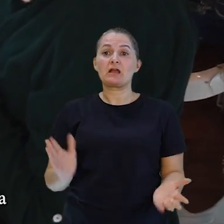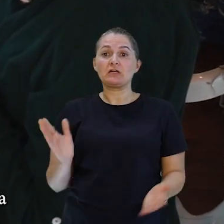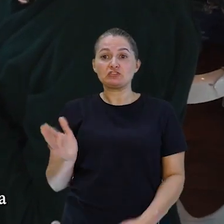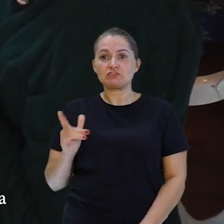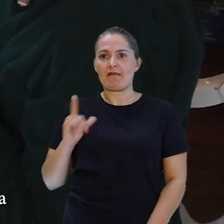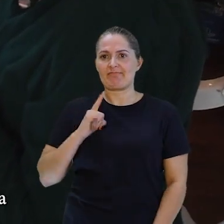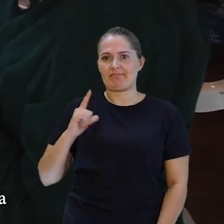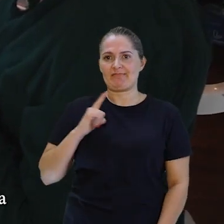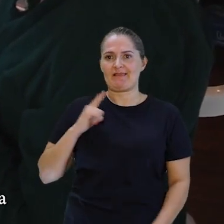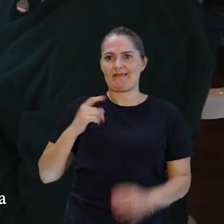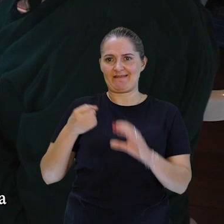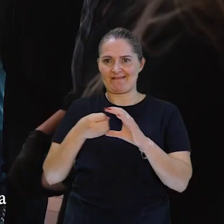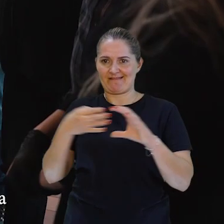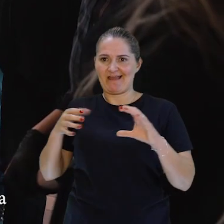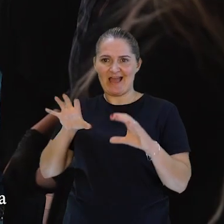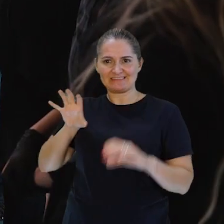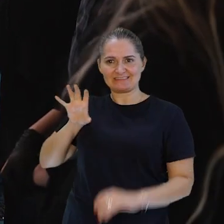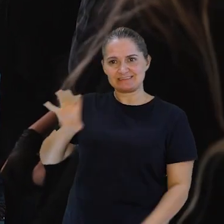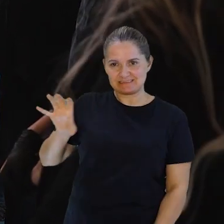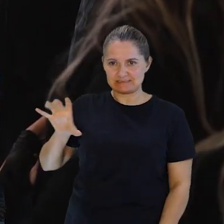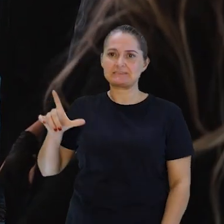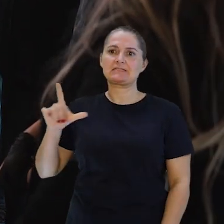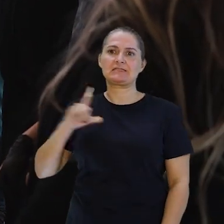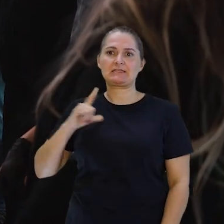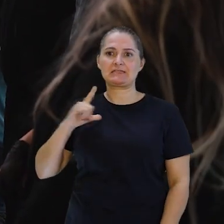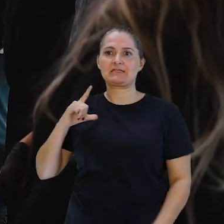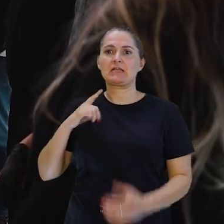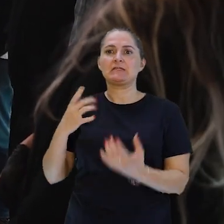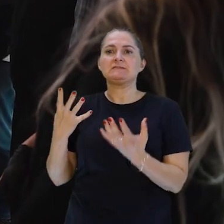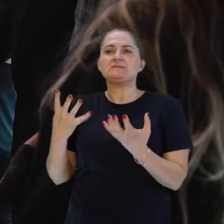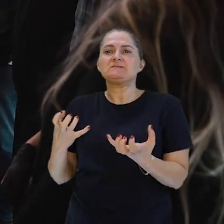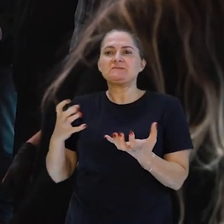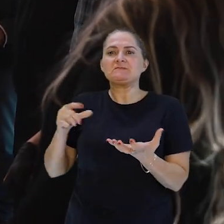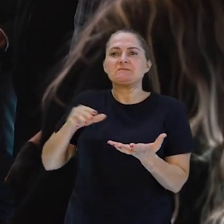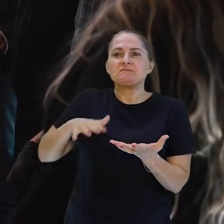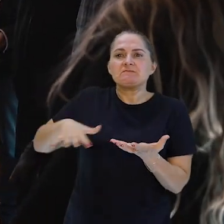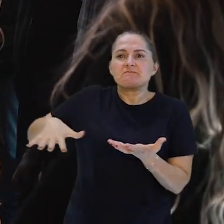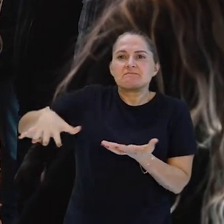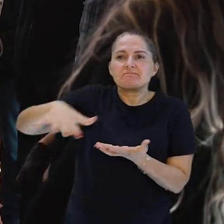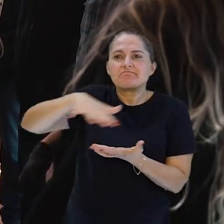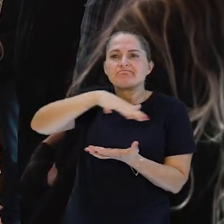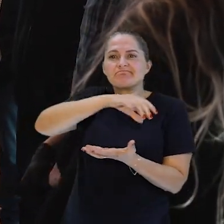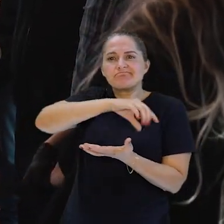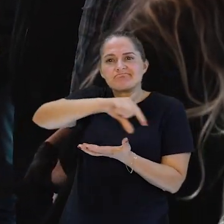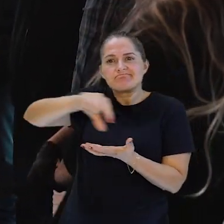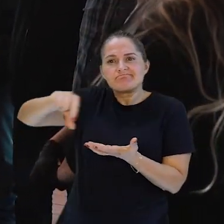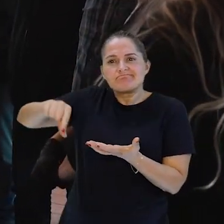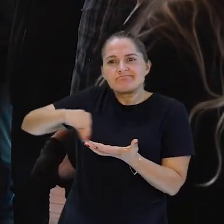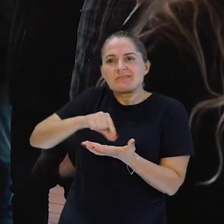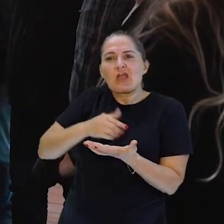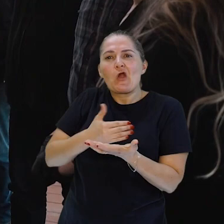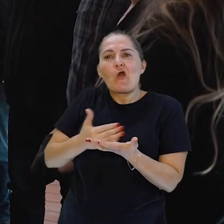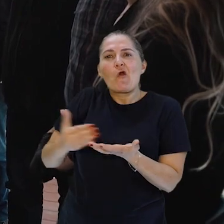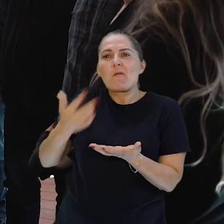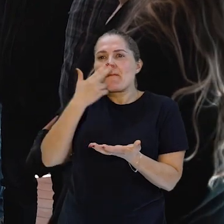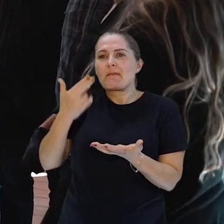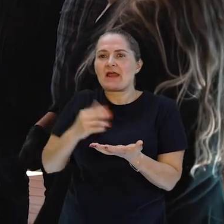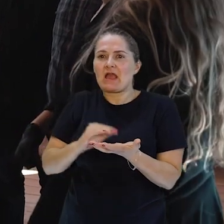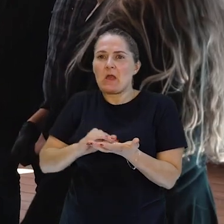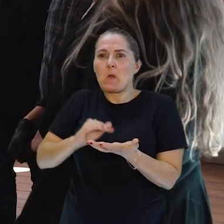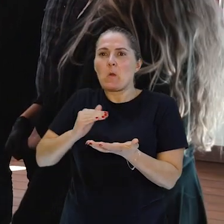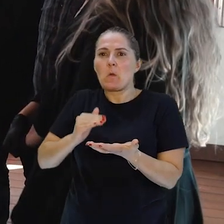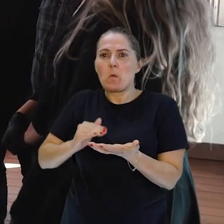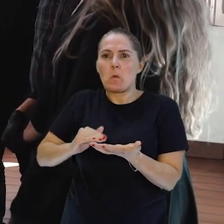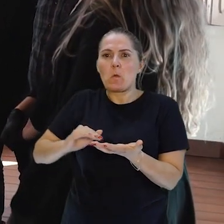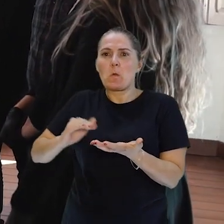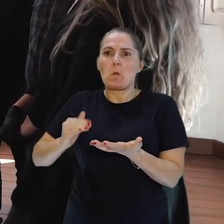Quando ela já está com essa característica aqui, que tem o ressecamento ao redor, tá? E ela forma esse como se